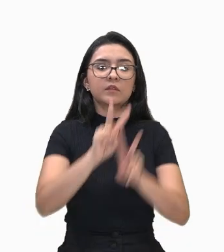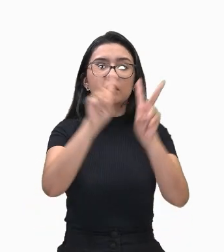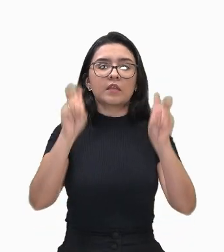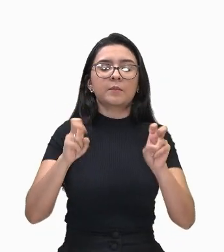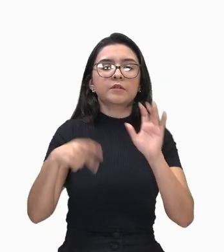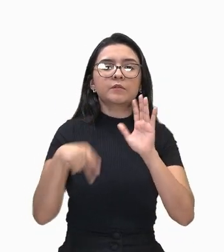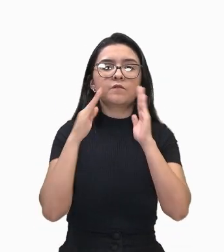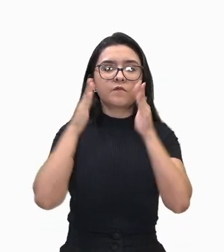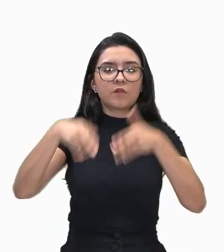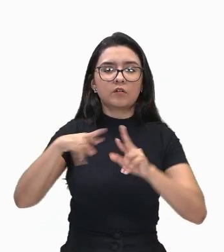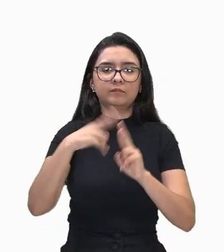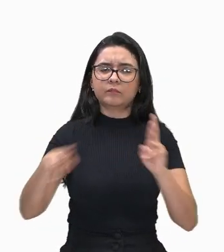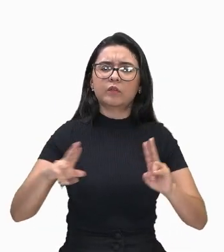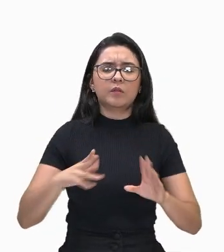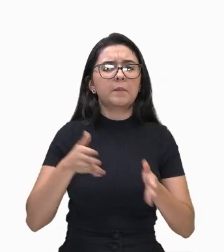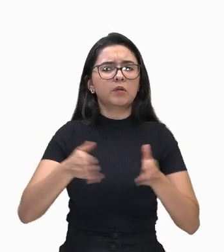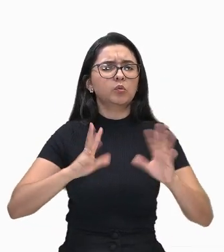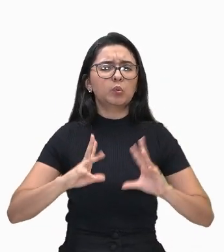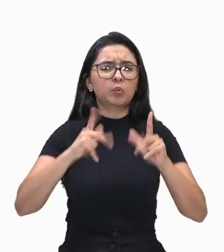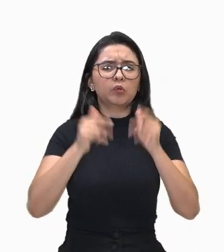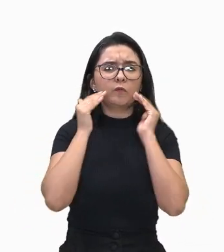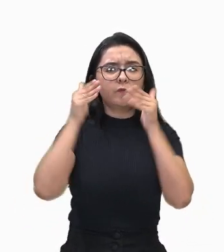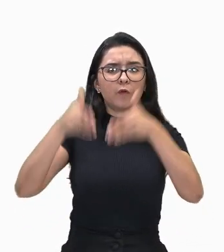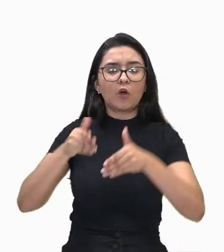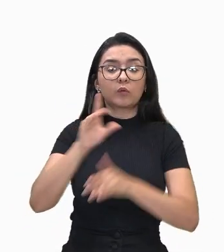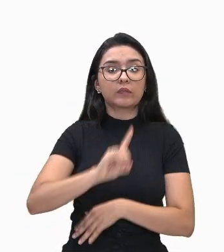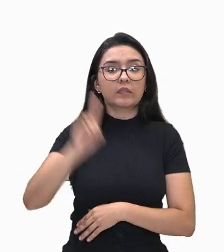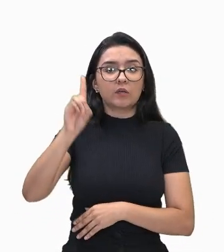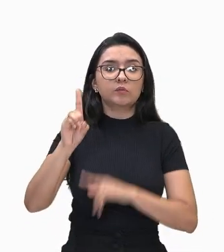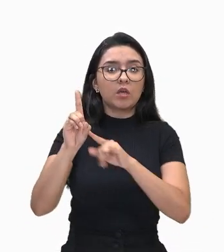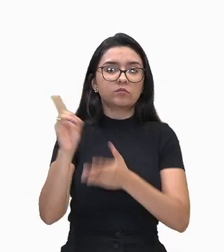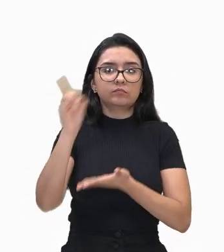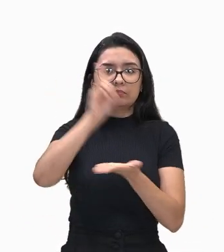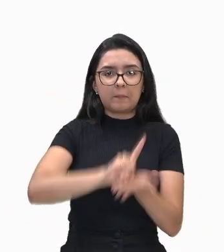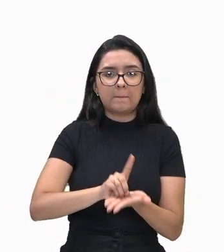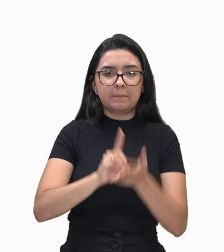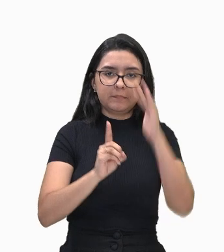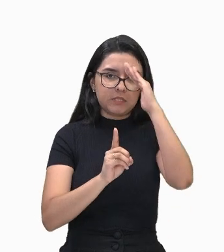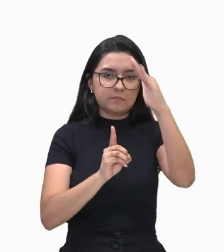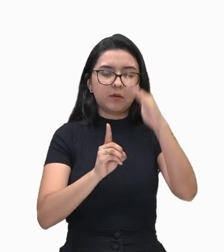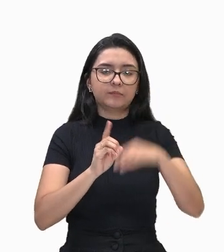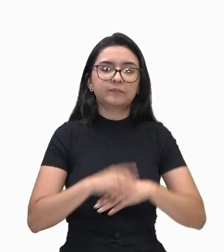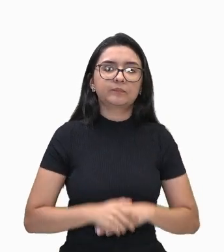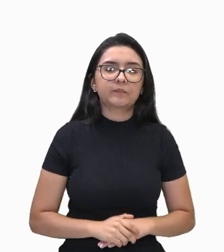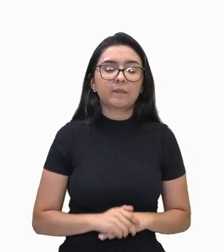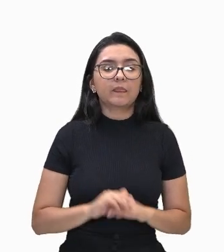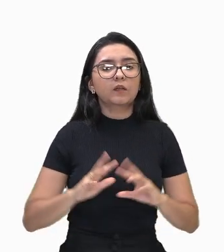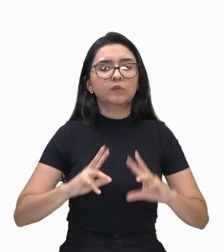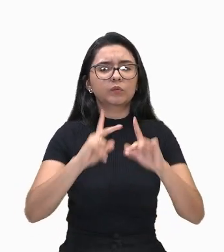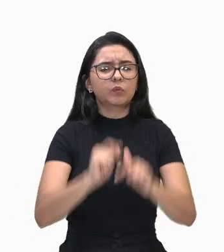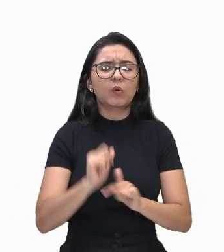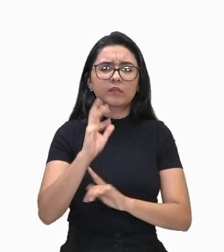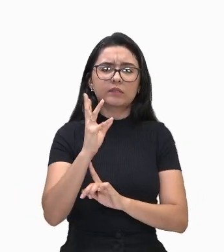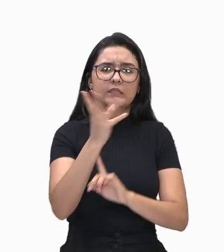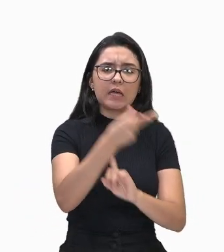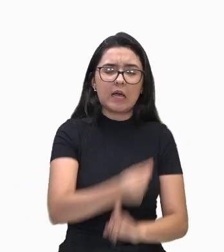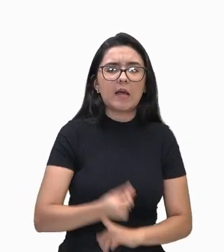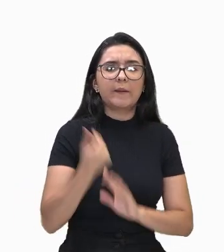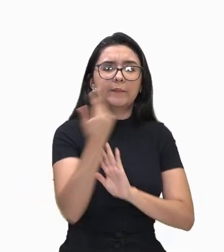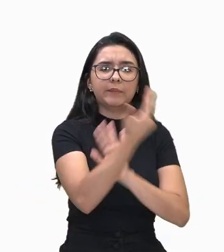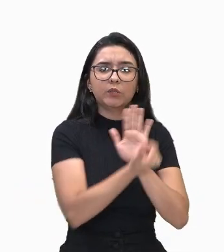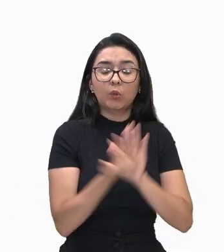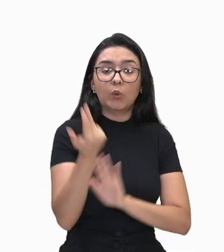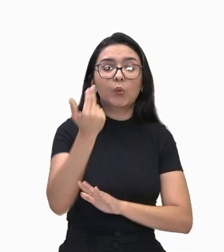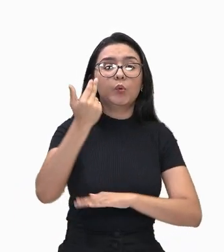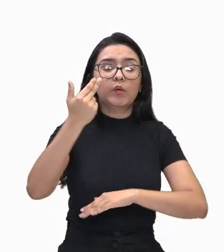período, tudo era voltado para Deus. Deus estava no centro do mundo. Todas as artes, a